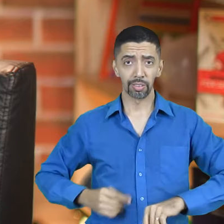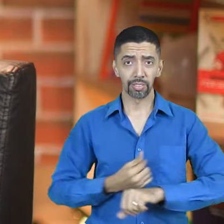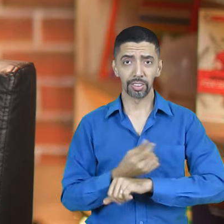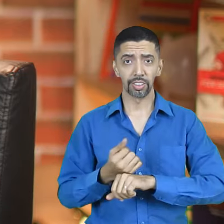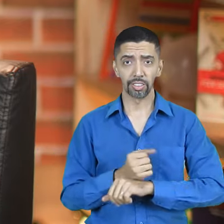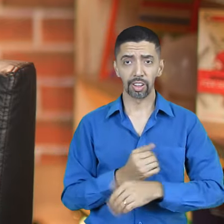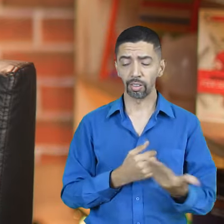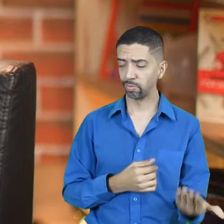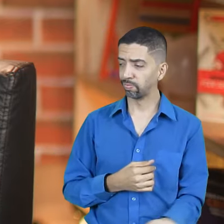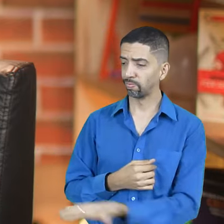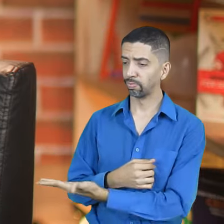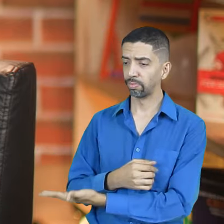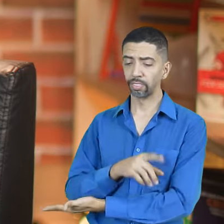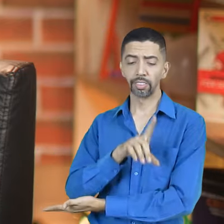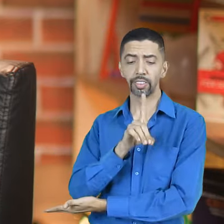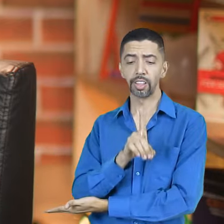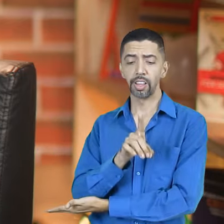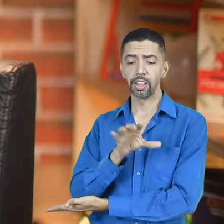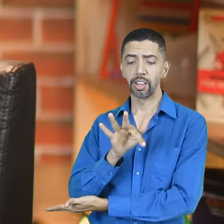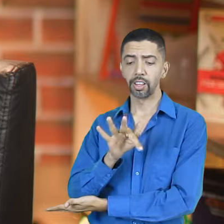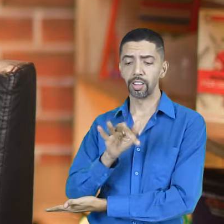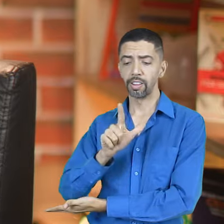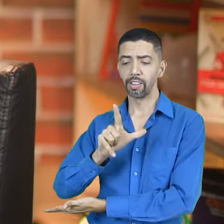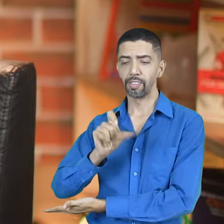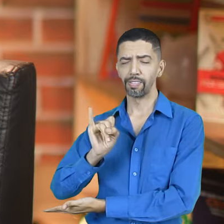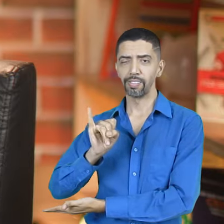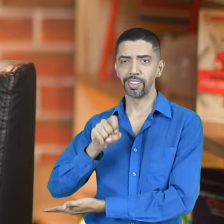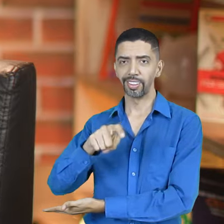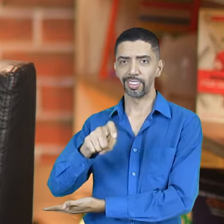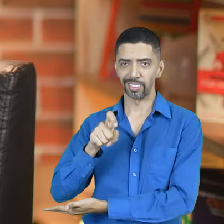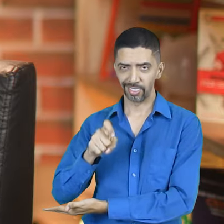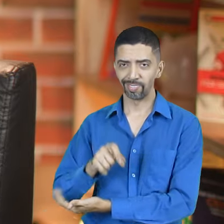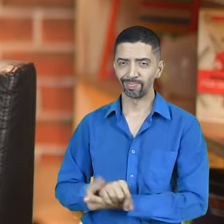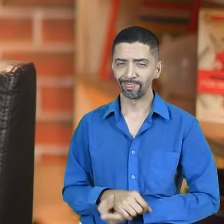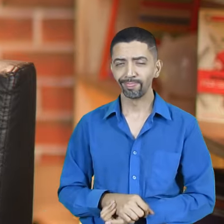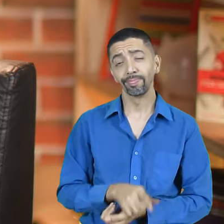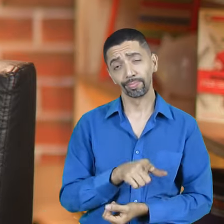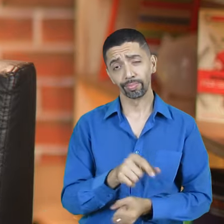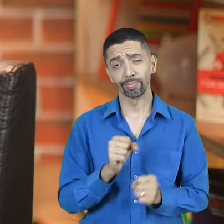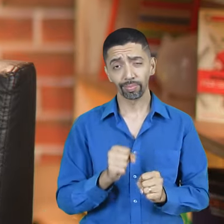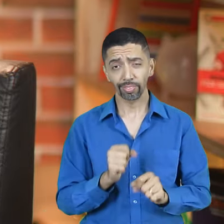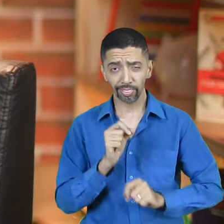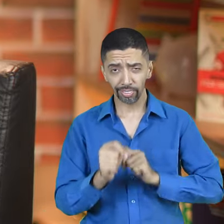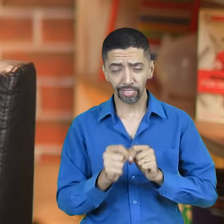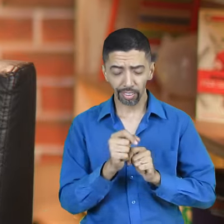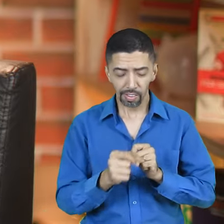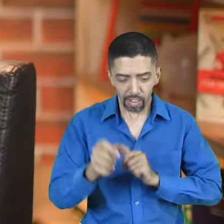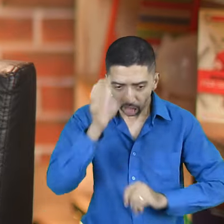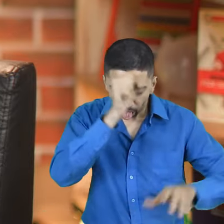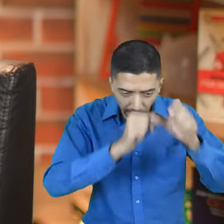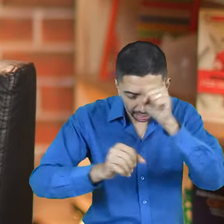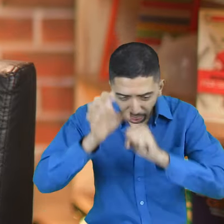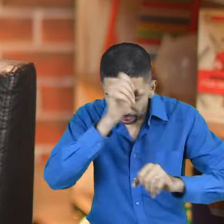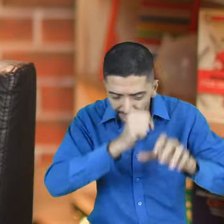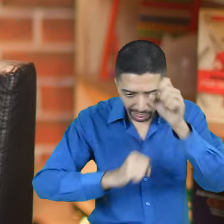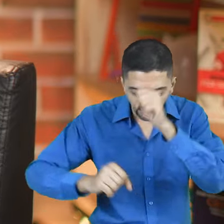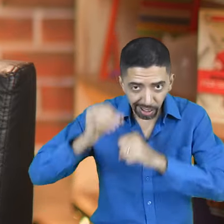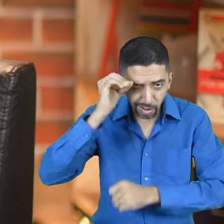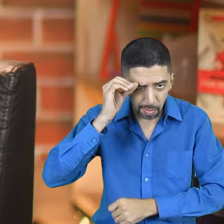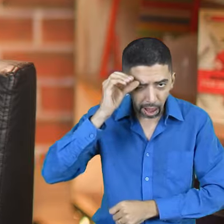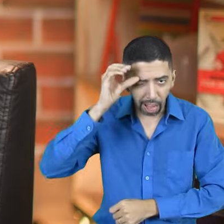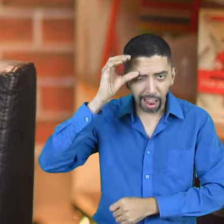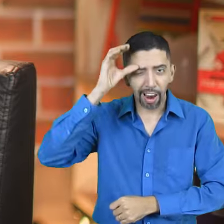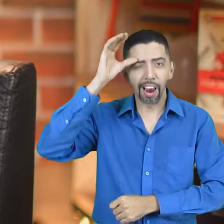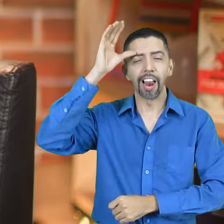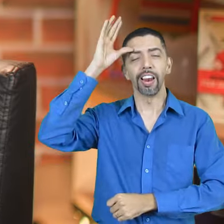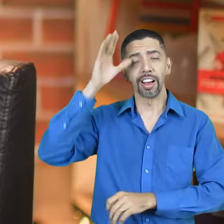comportamento financeiro, Deflix. Esta plataforma vai fazer com que você se empodere de conhecimento